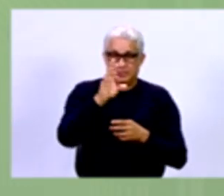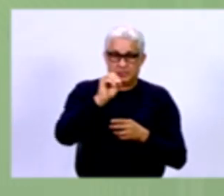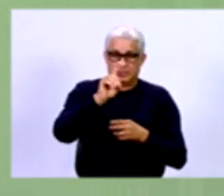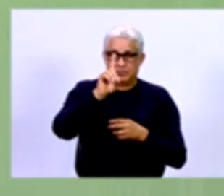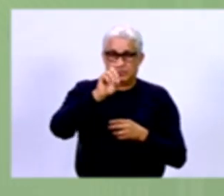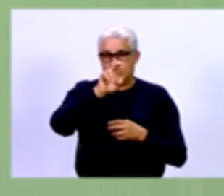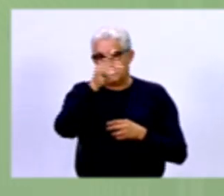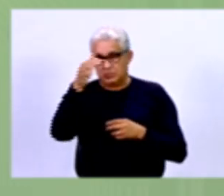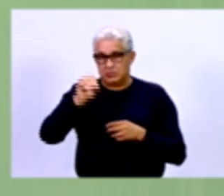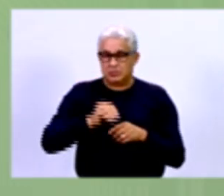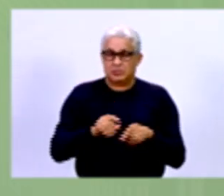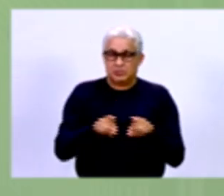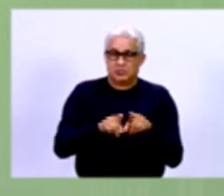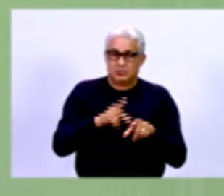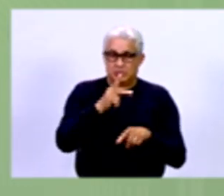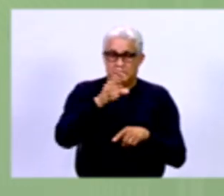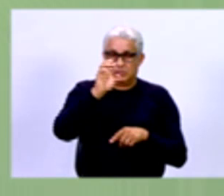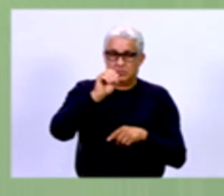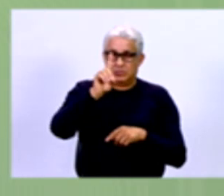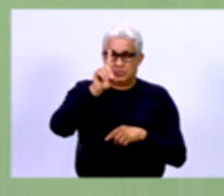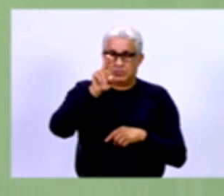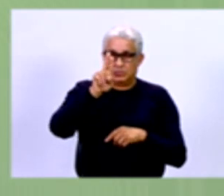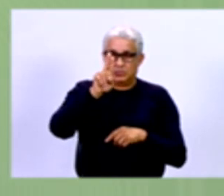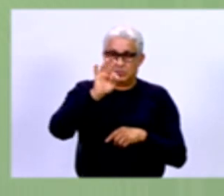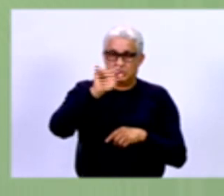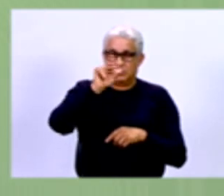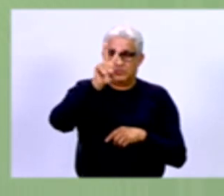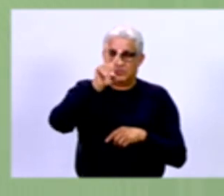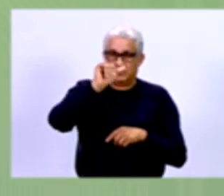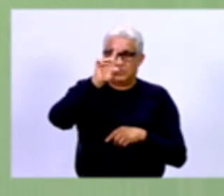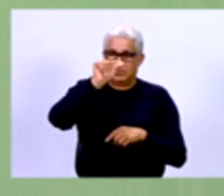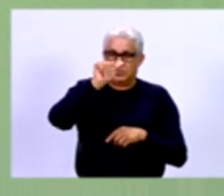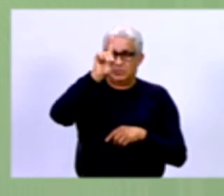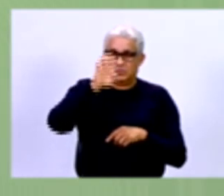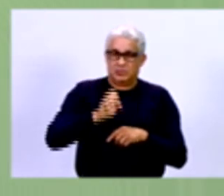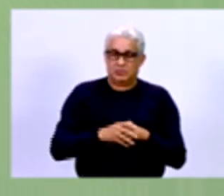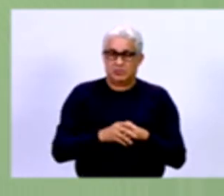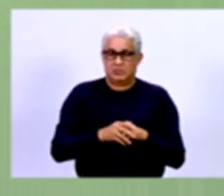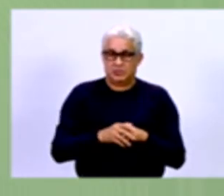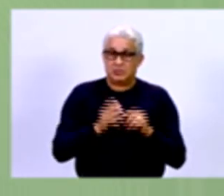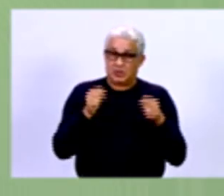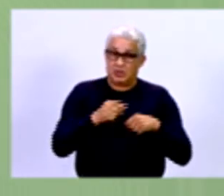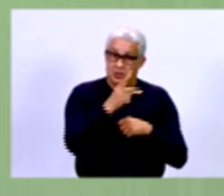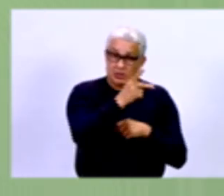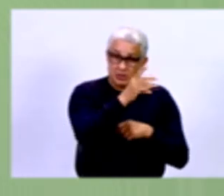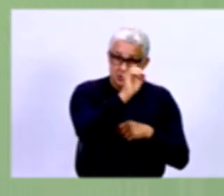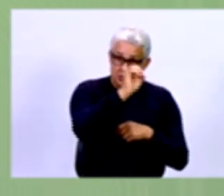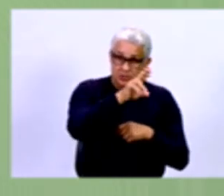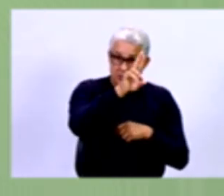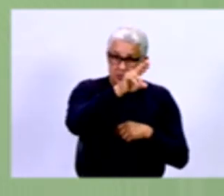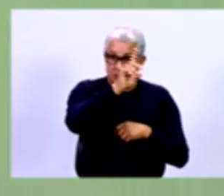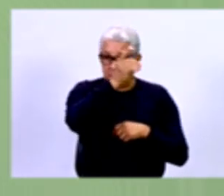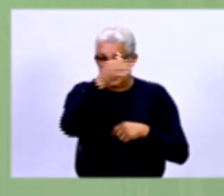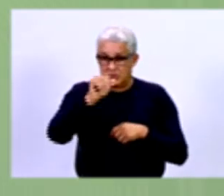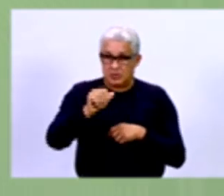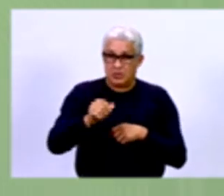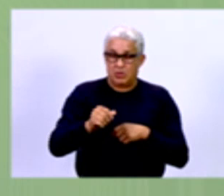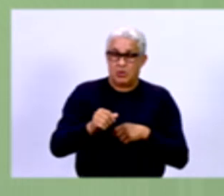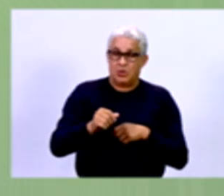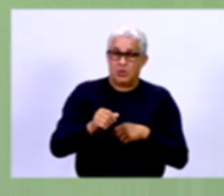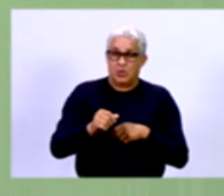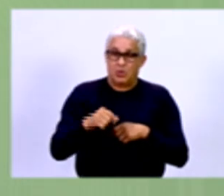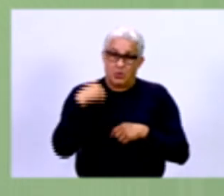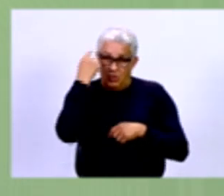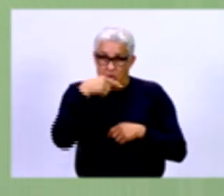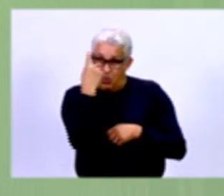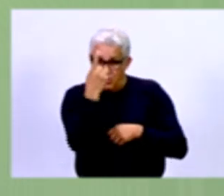A gente vê também a produtividade é um indicador que ele é calculado pela produção por homem-hora.